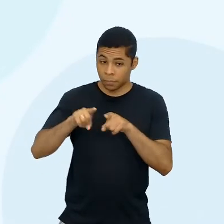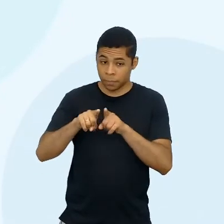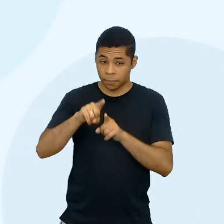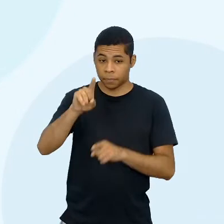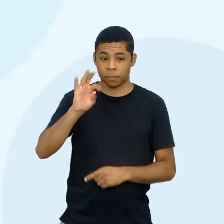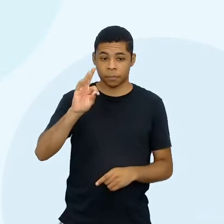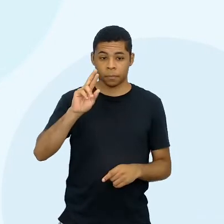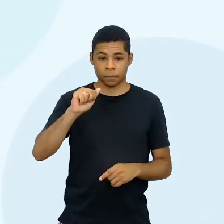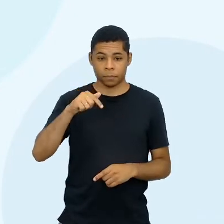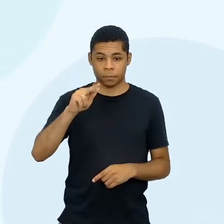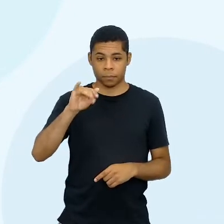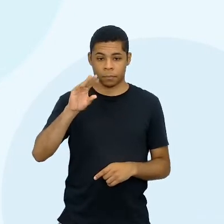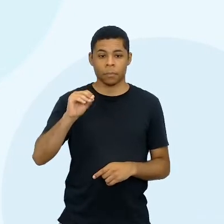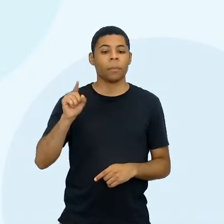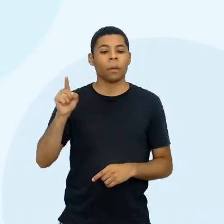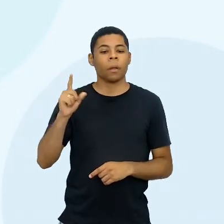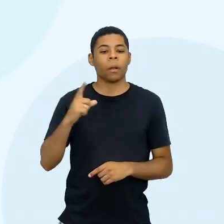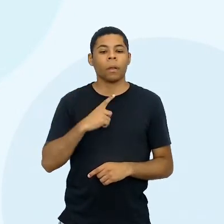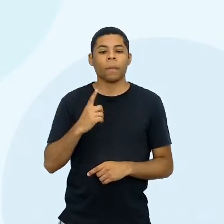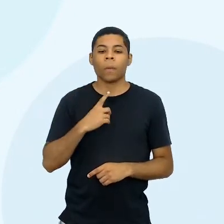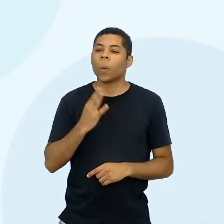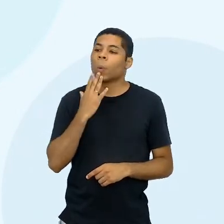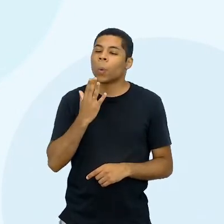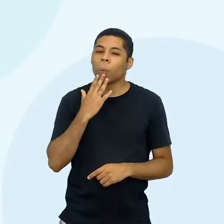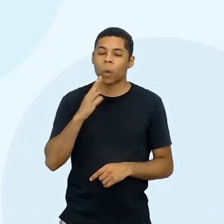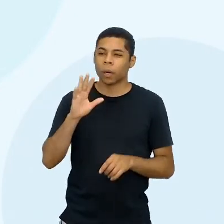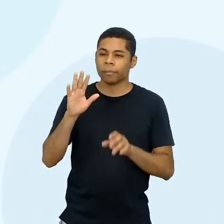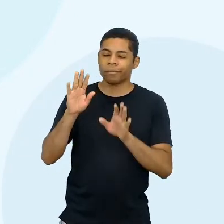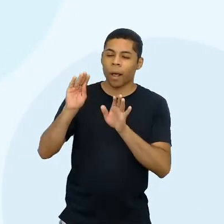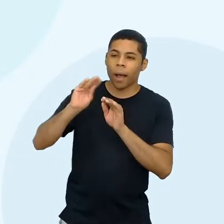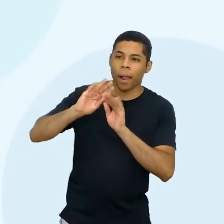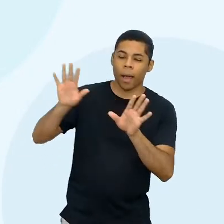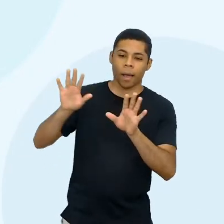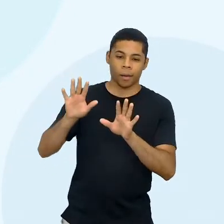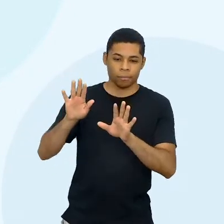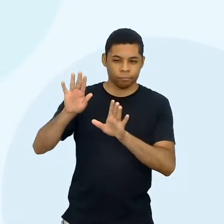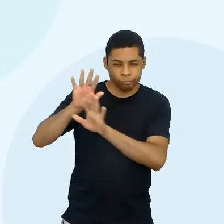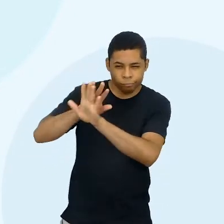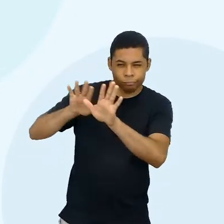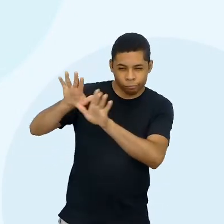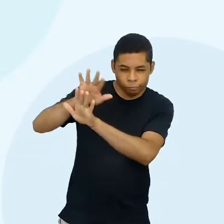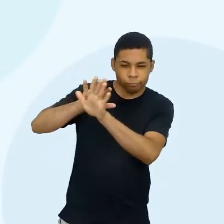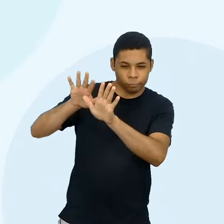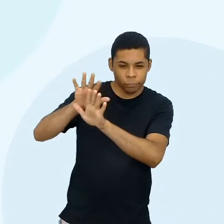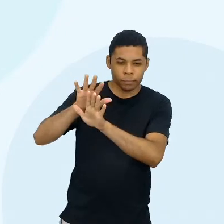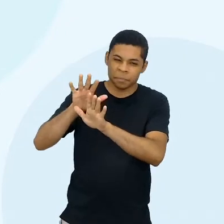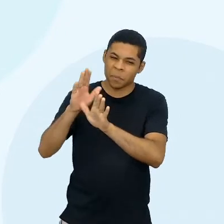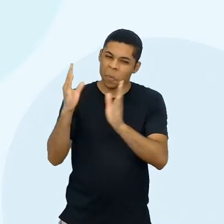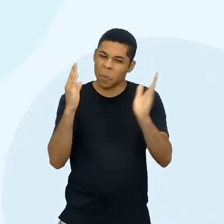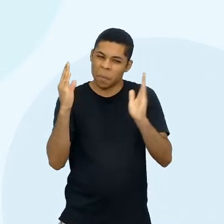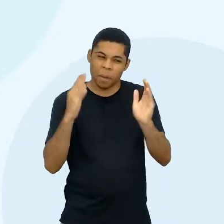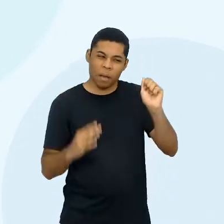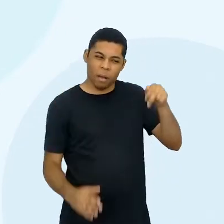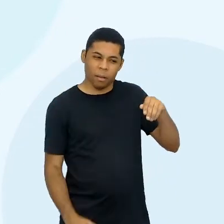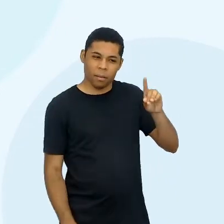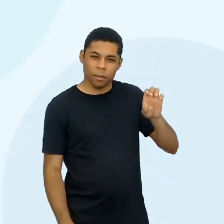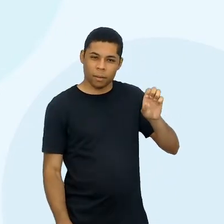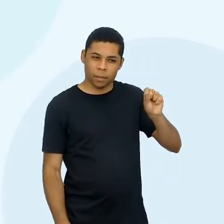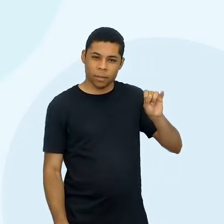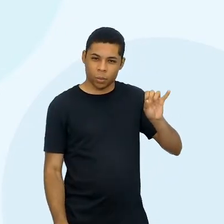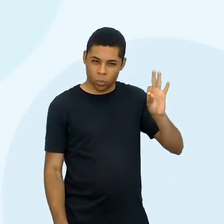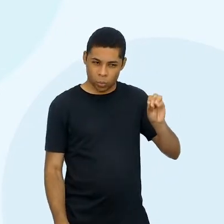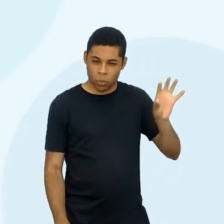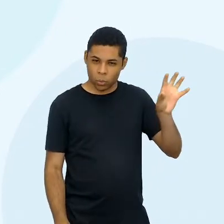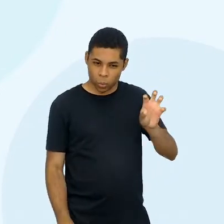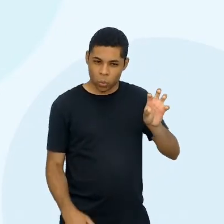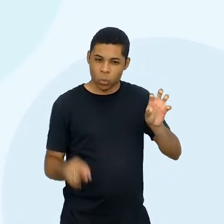aí um teor mais claro em relação ao andesito, né? Tem muito elemento alcalino, por isso que